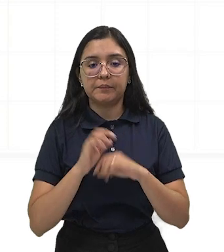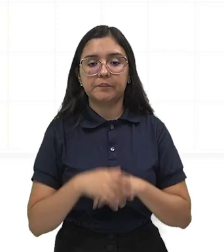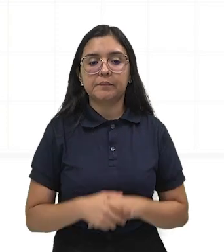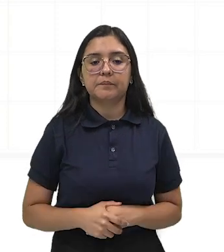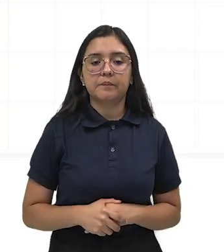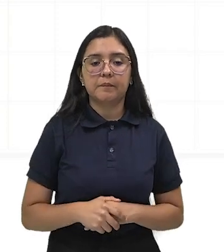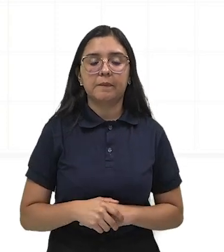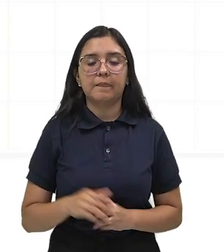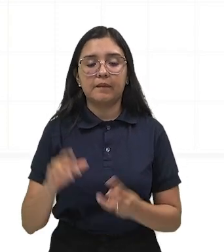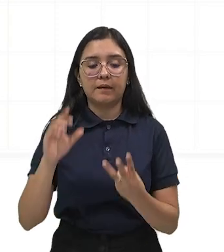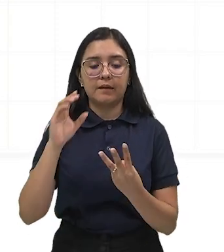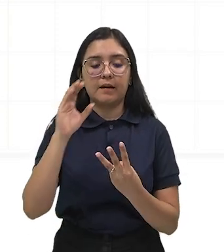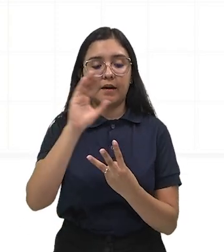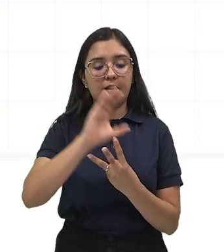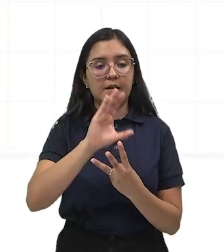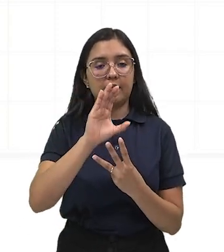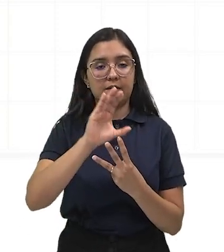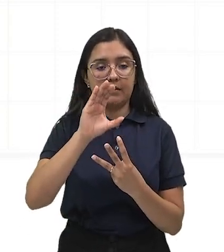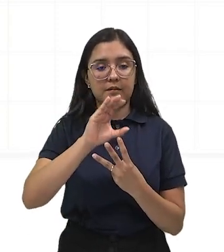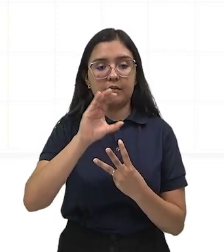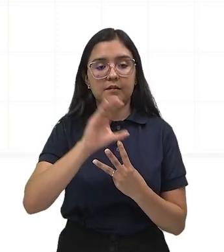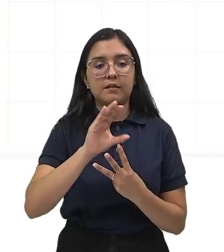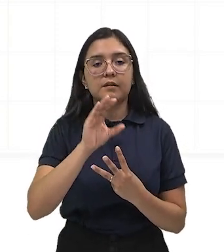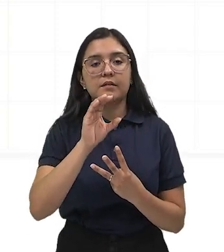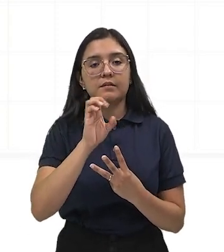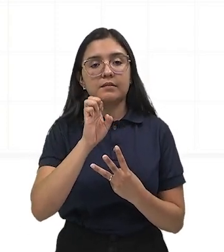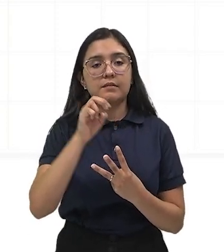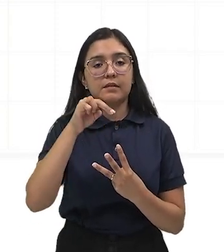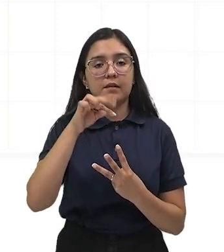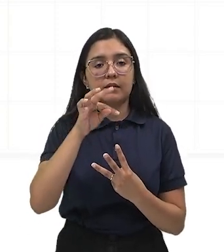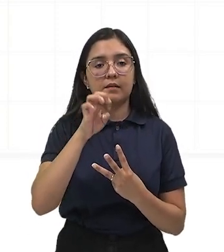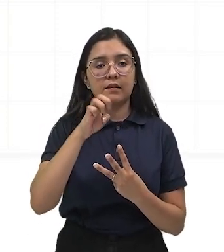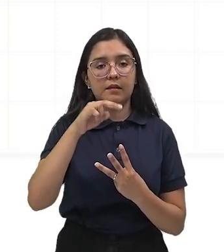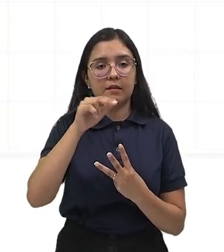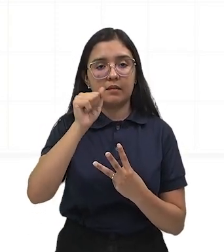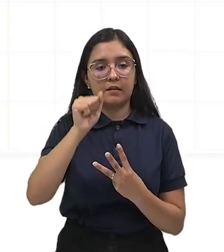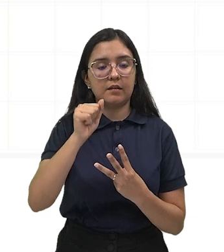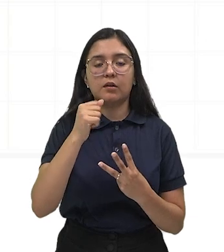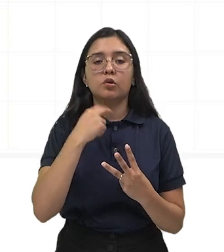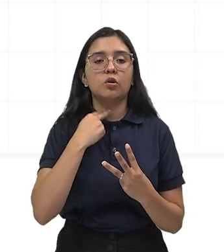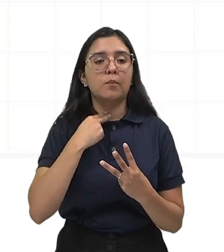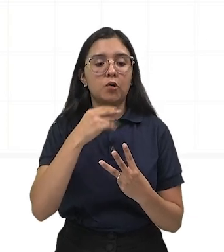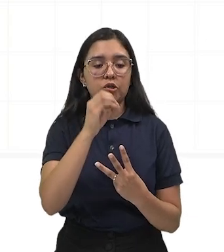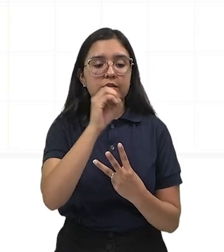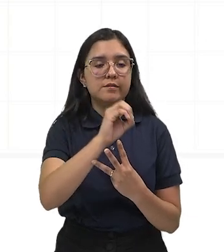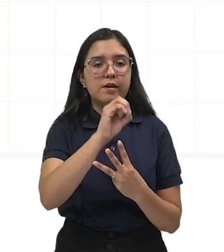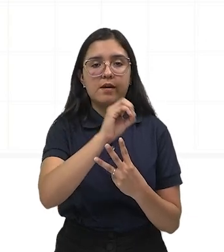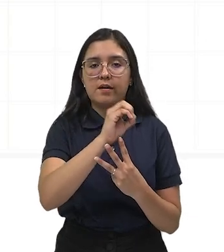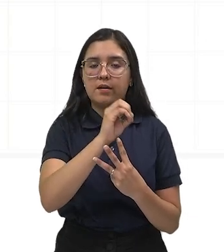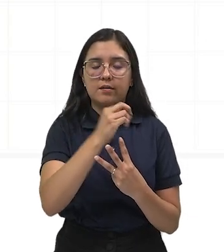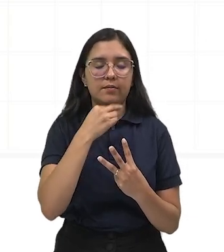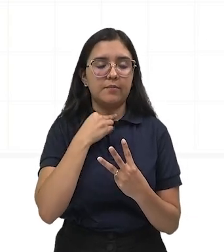Na casa das centenas, o 0 não pode ocupar essa posição aqui na casa das